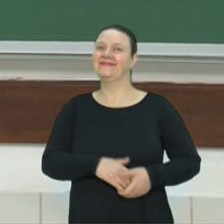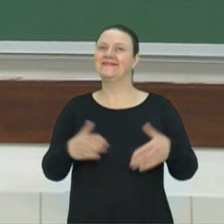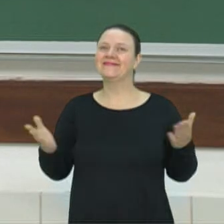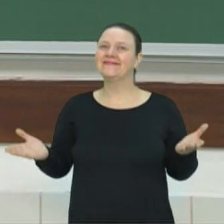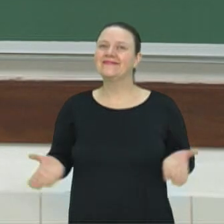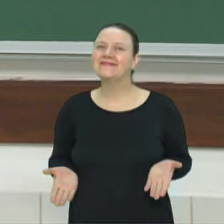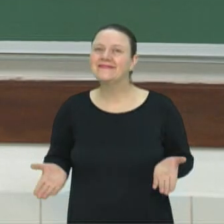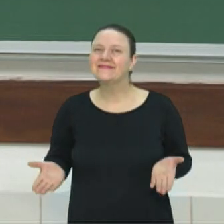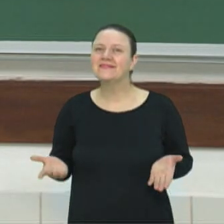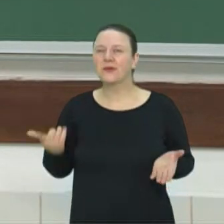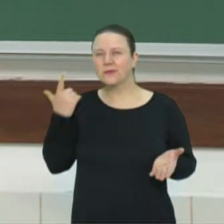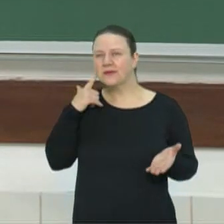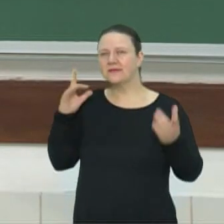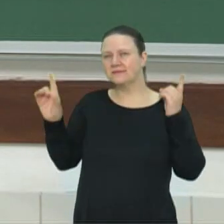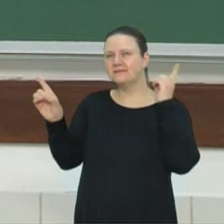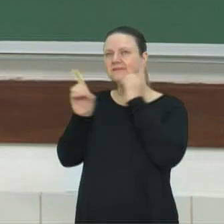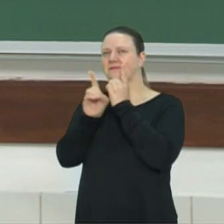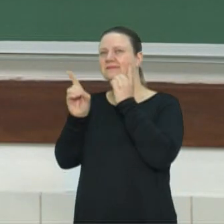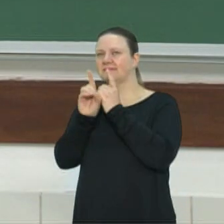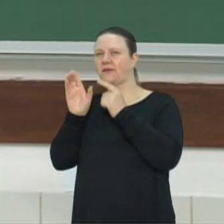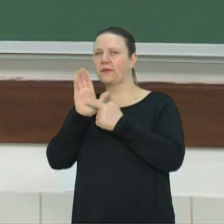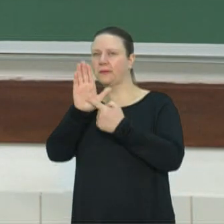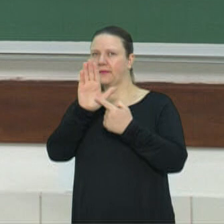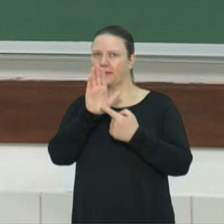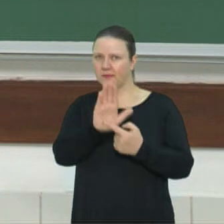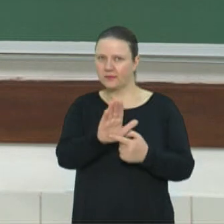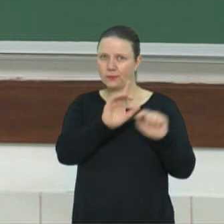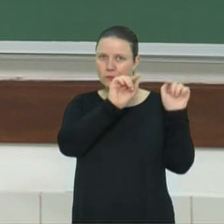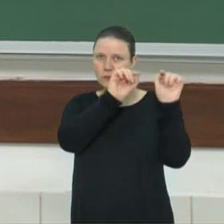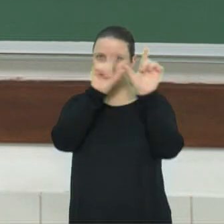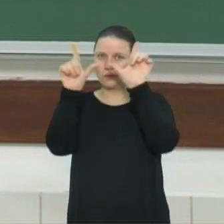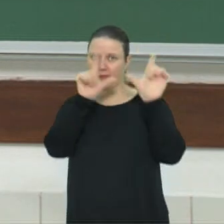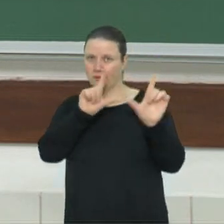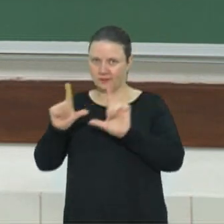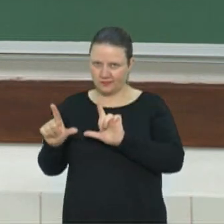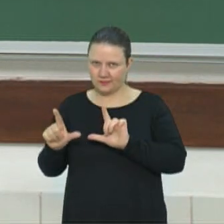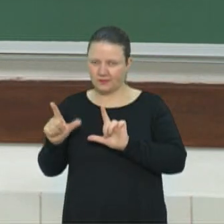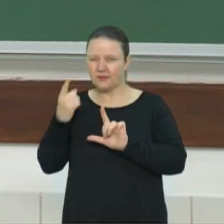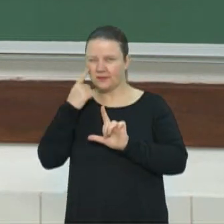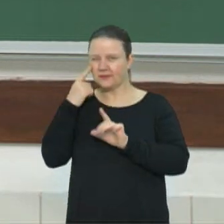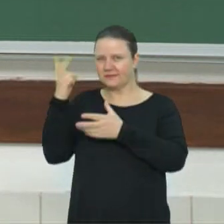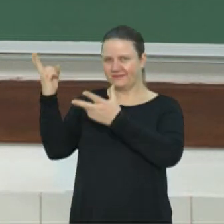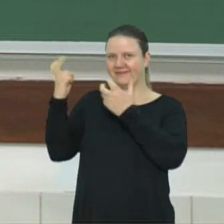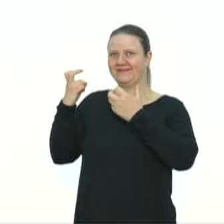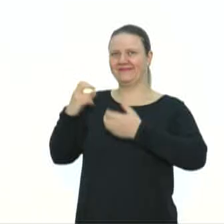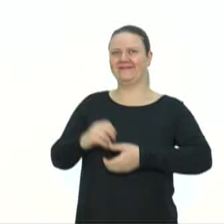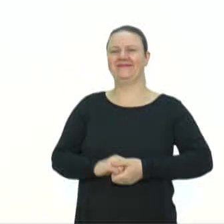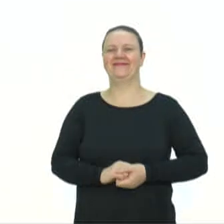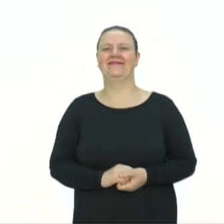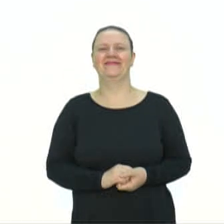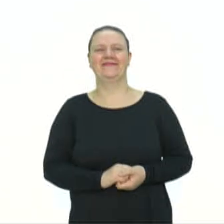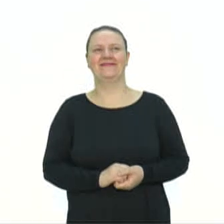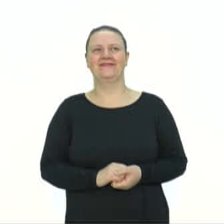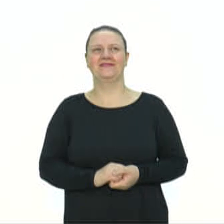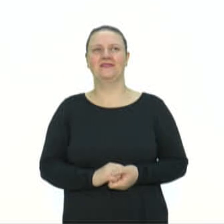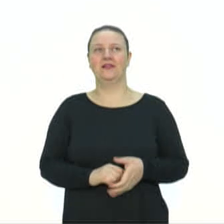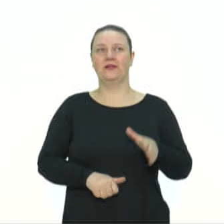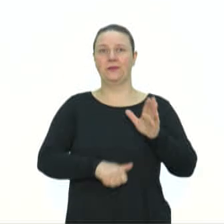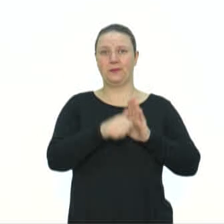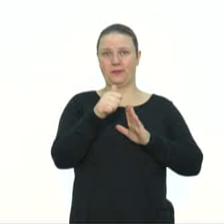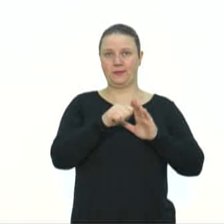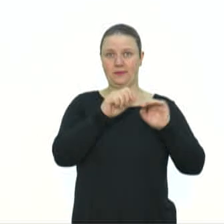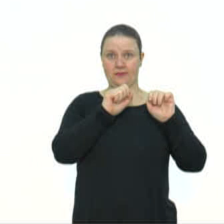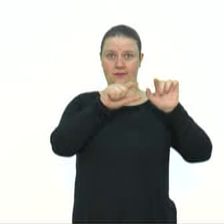E aí, galera, encontraram os demonstrativos aqui dos quadrinhos? Vamos ver quais são eles? Então, aqui em la primeira